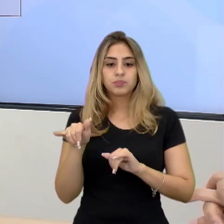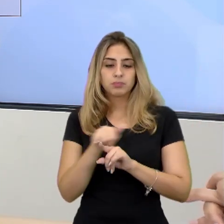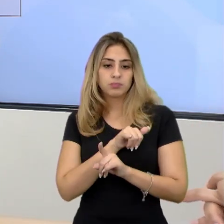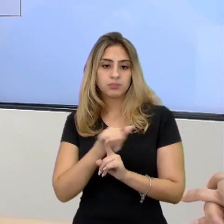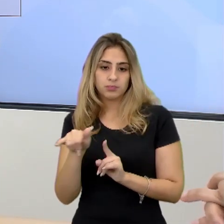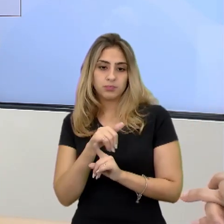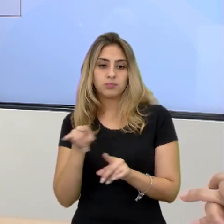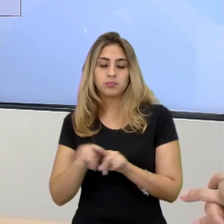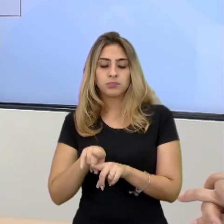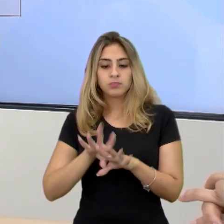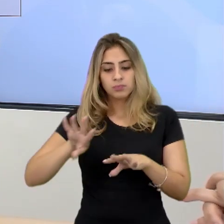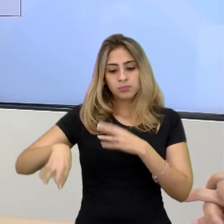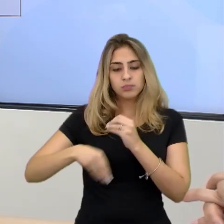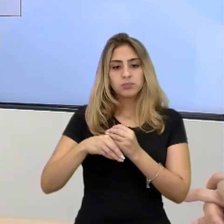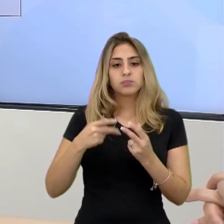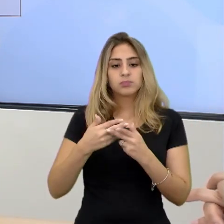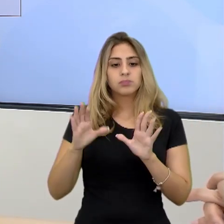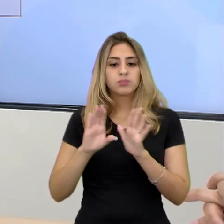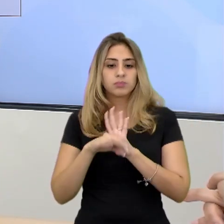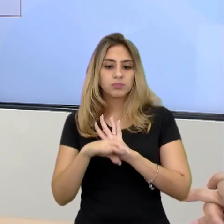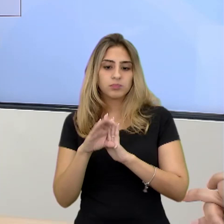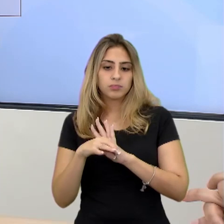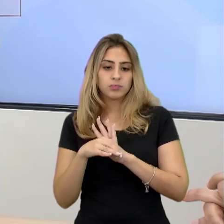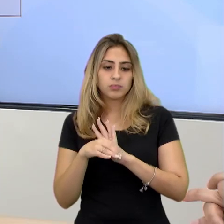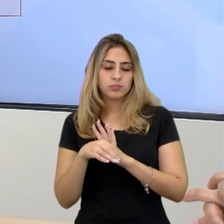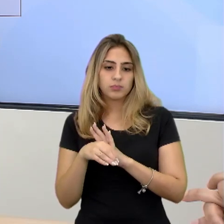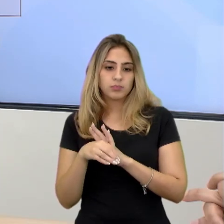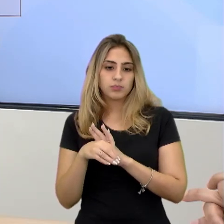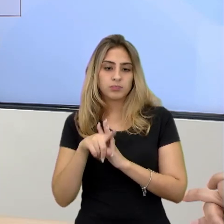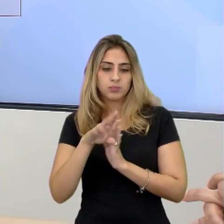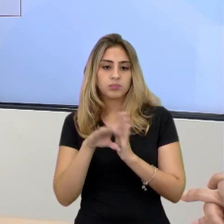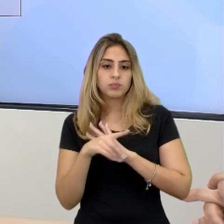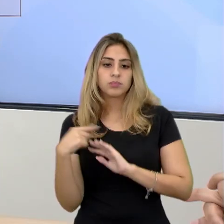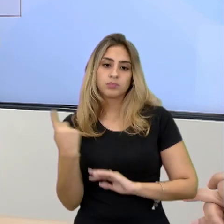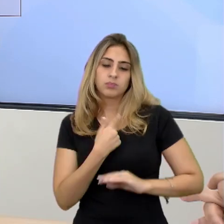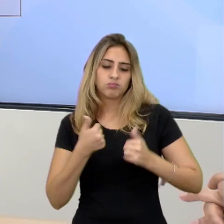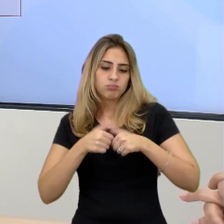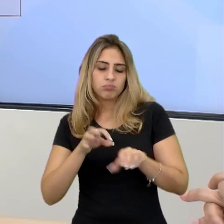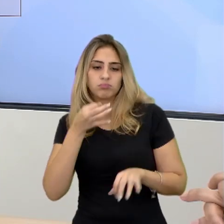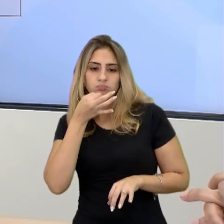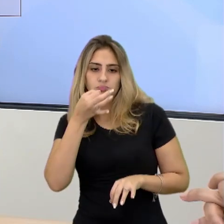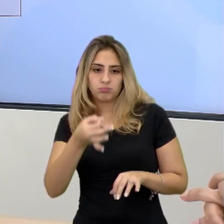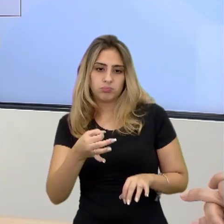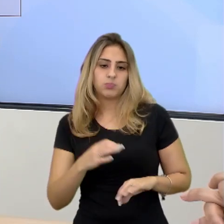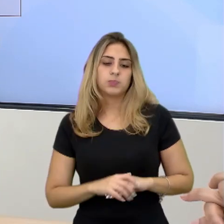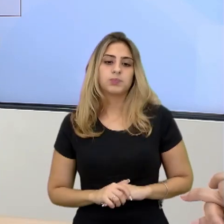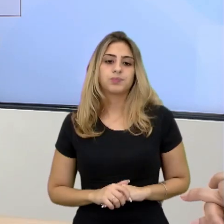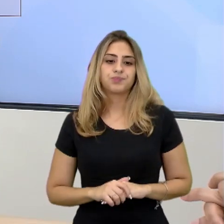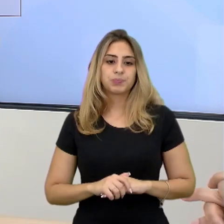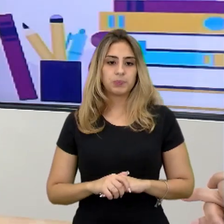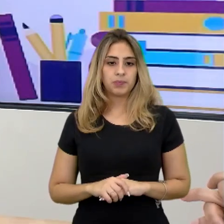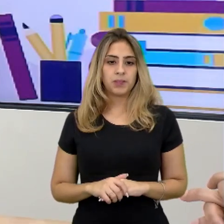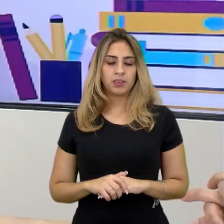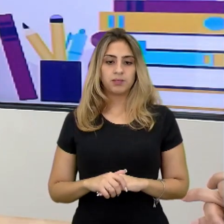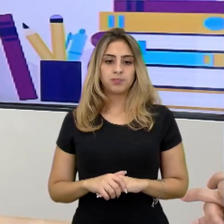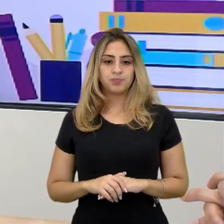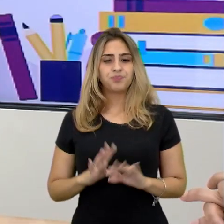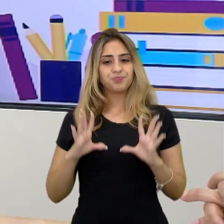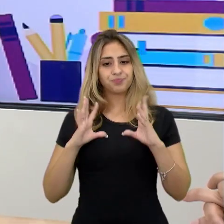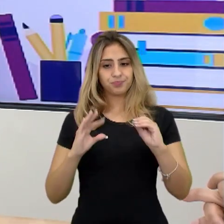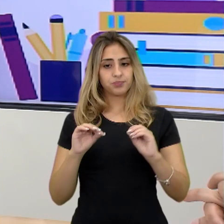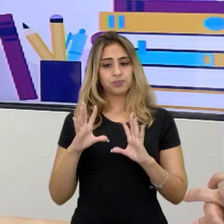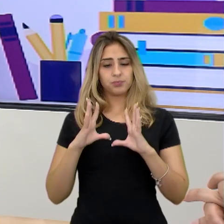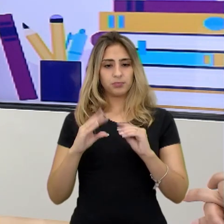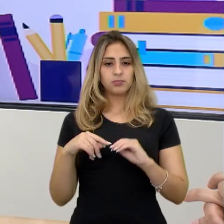estratégias e aplicar alguns conceitos, né, em cima dessas estratégias que nós estamos sugerindo. certo? E aí, dito tudo